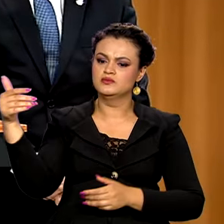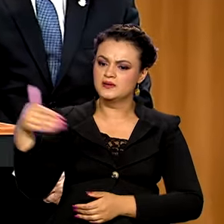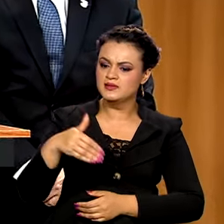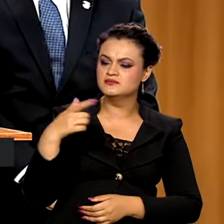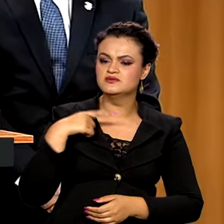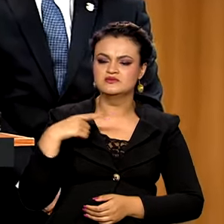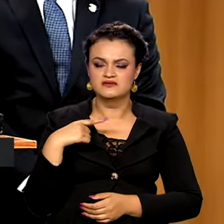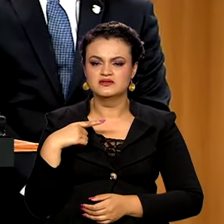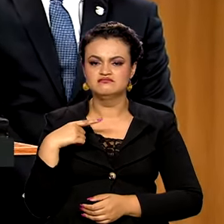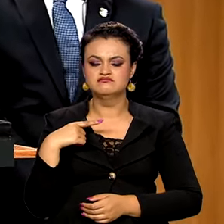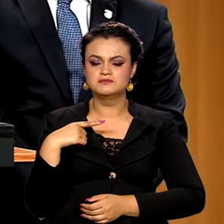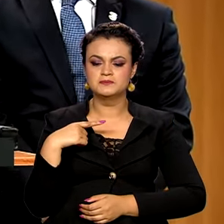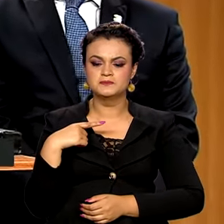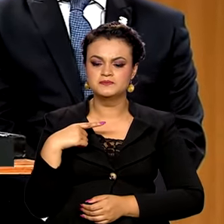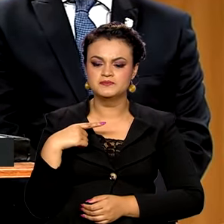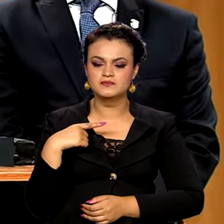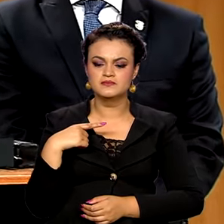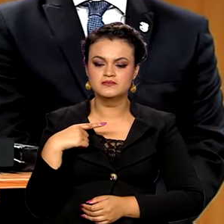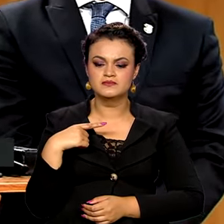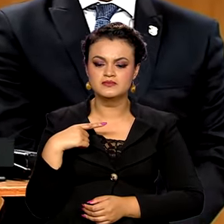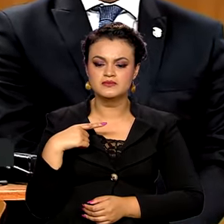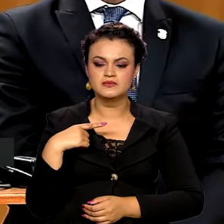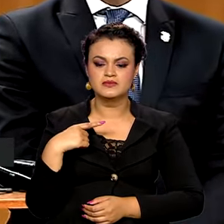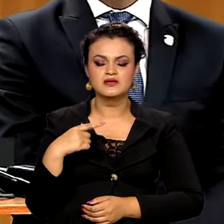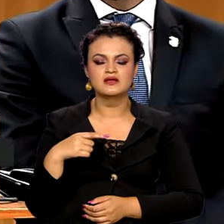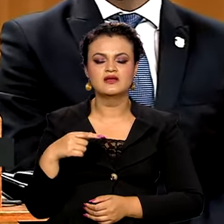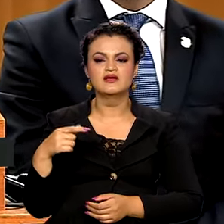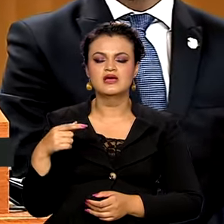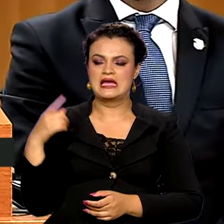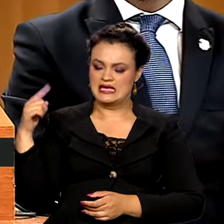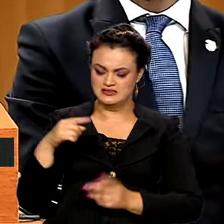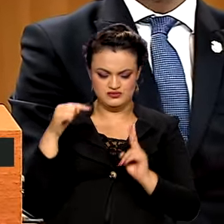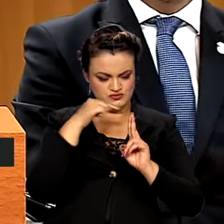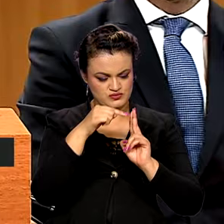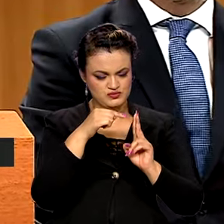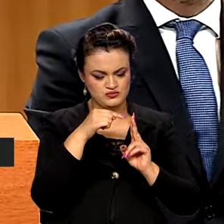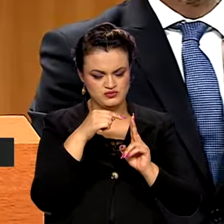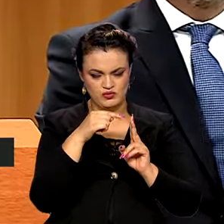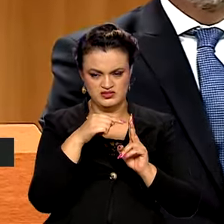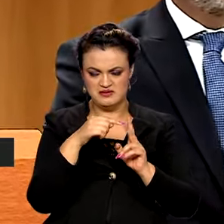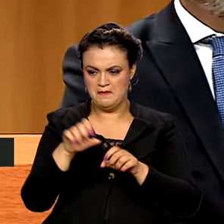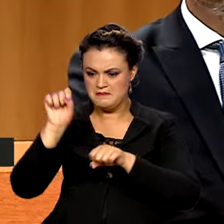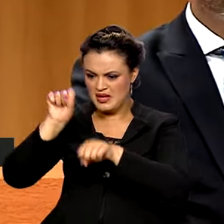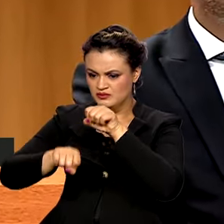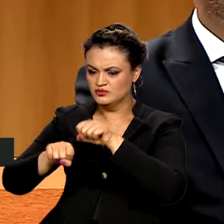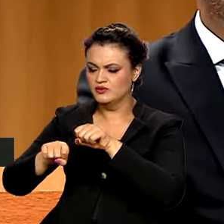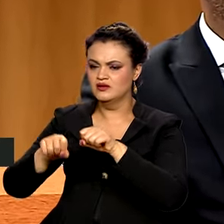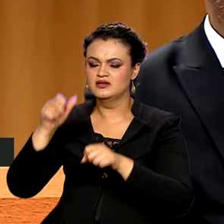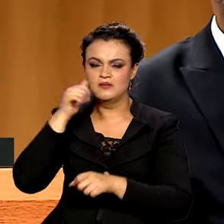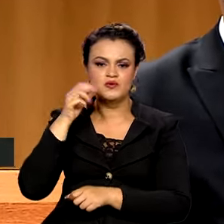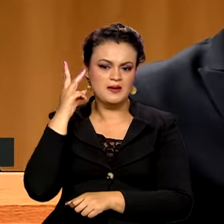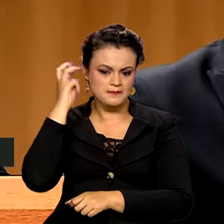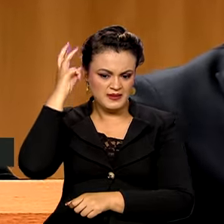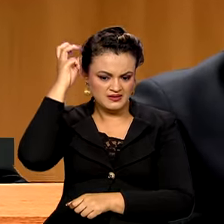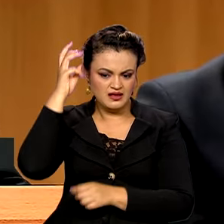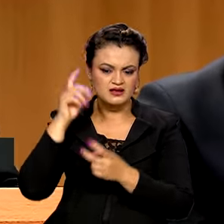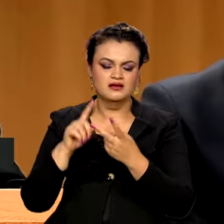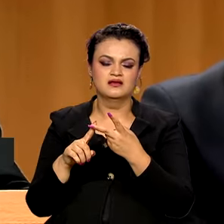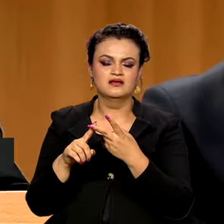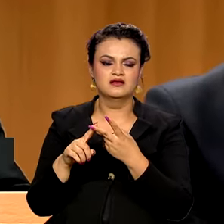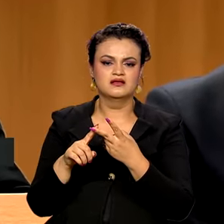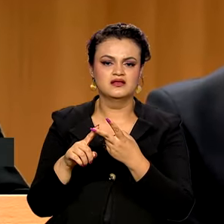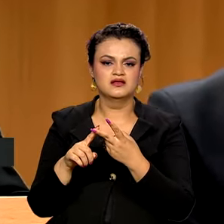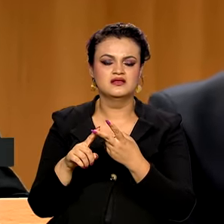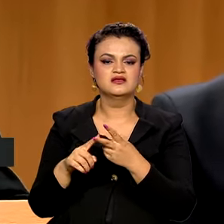uma forte vinculação desses homicídios, especialmente da vereadora Marielle, com